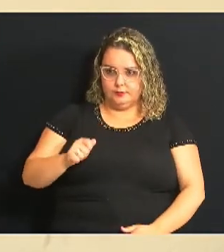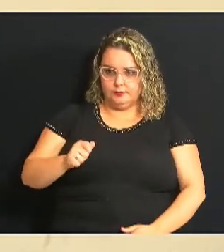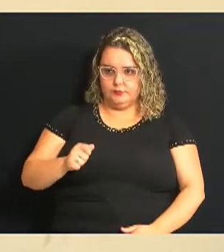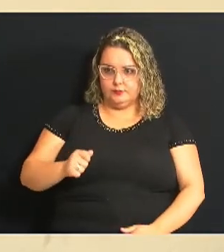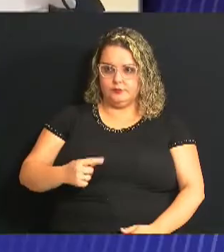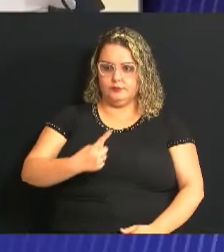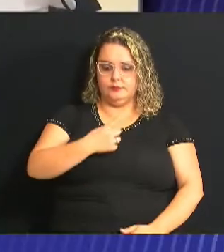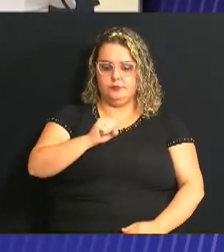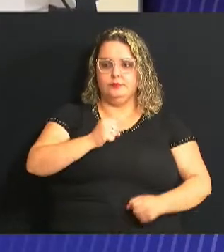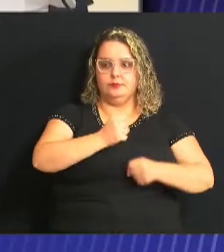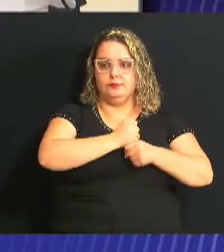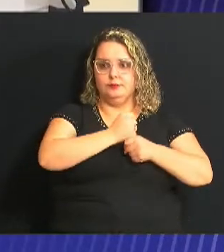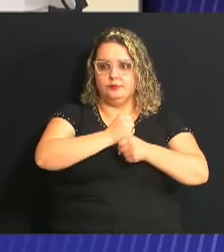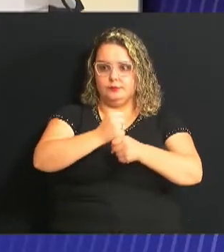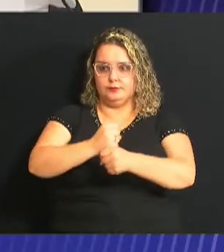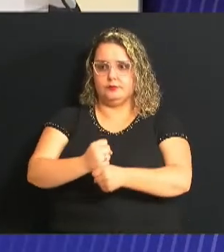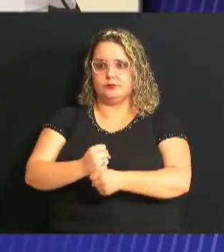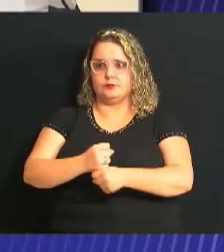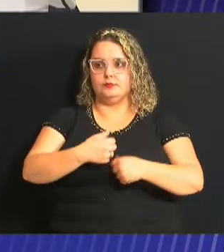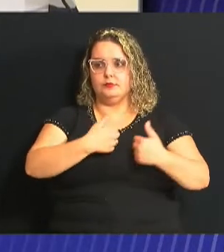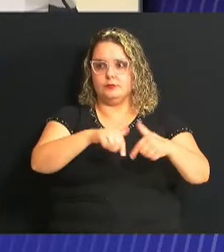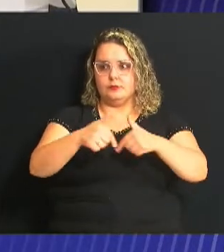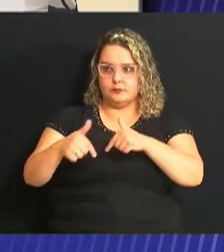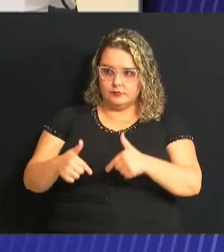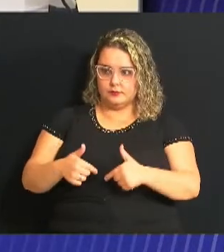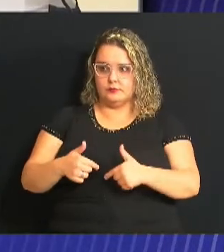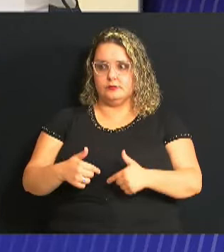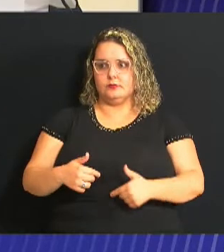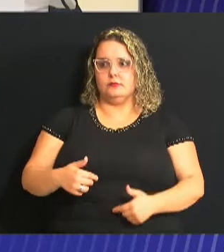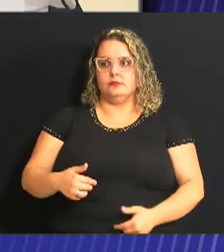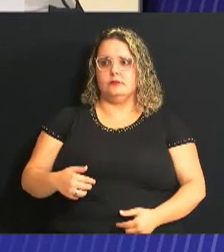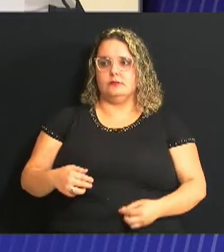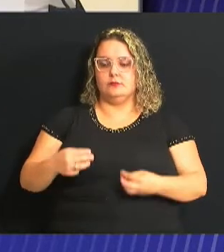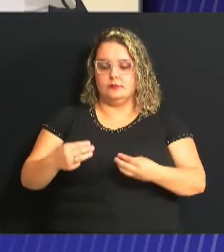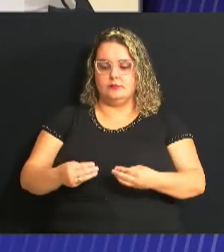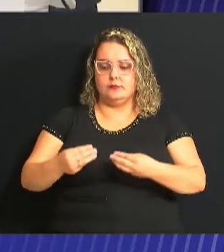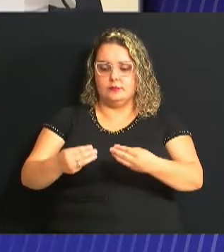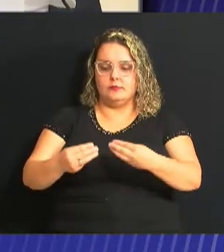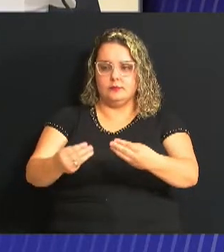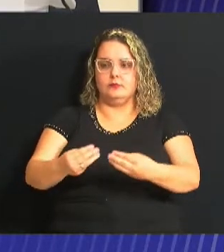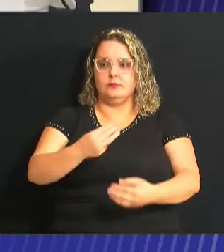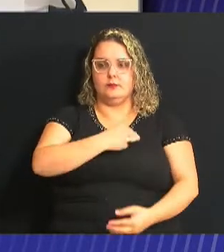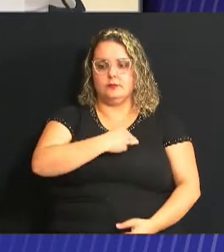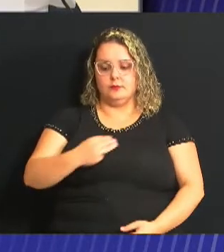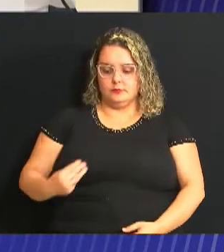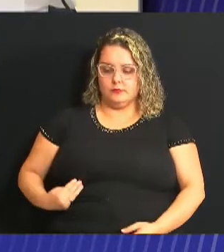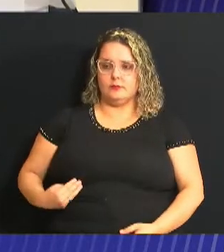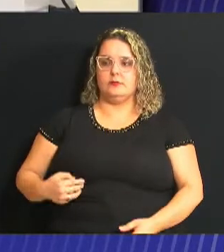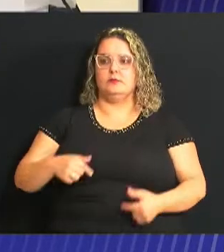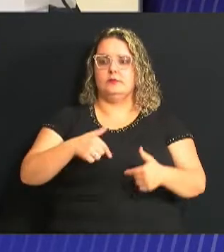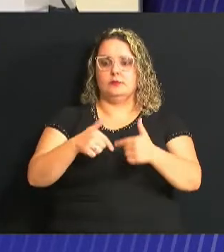18 anos do seu trabalho ministerial, trabalho altruísta.